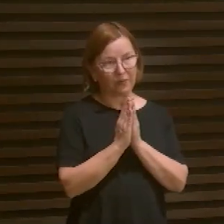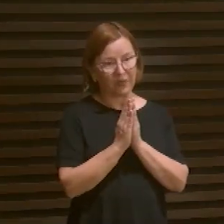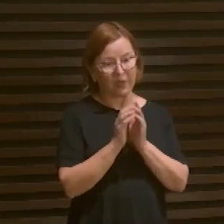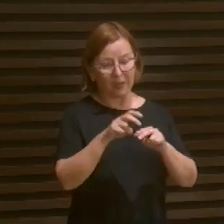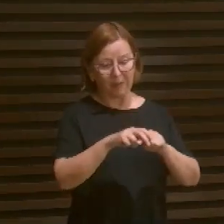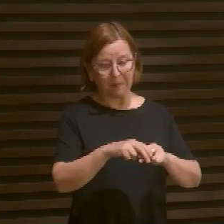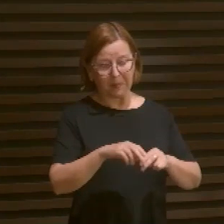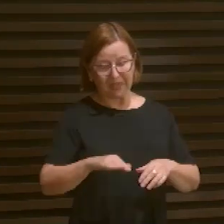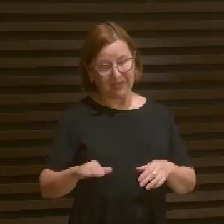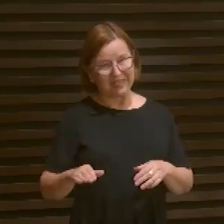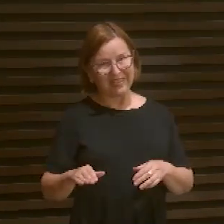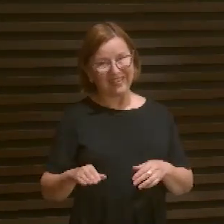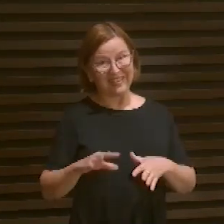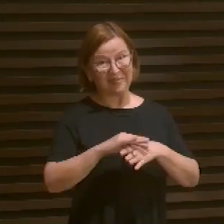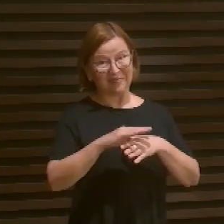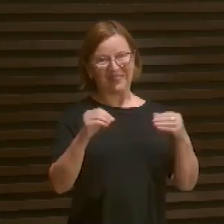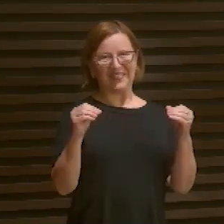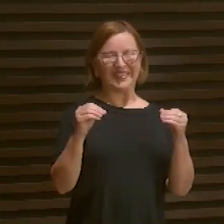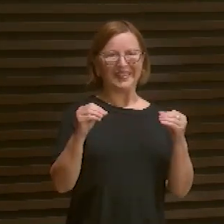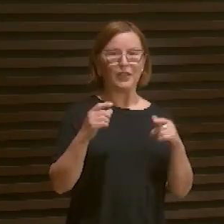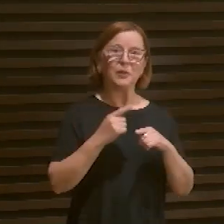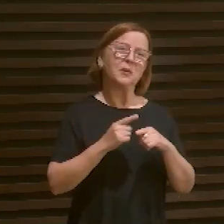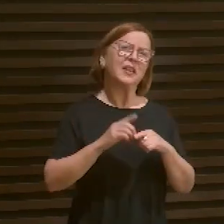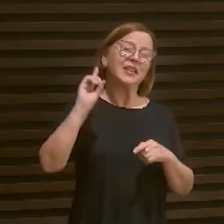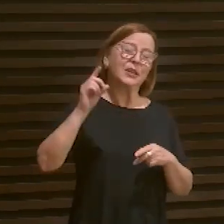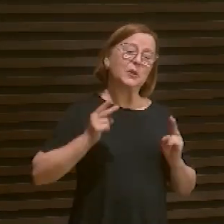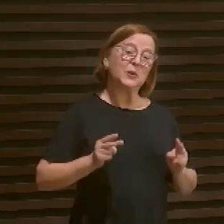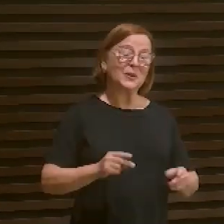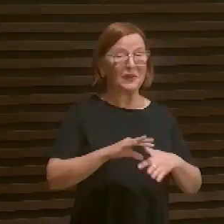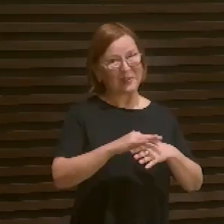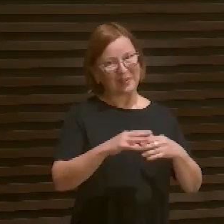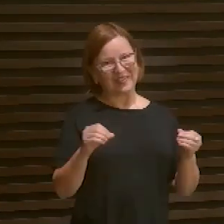criança foi curada. Porque Deus continua curando,